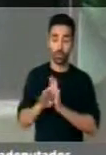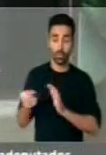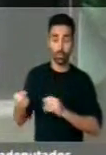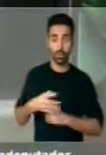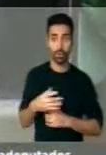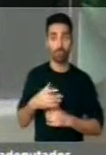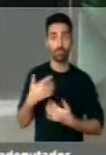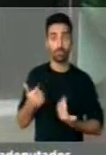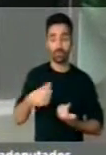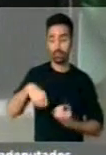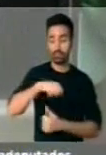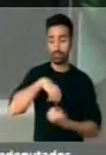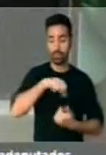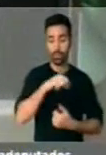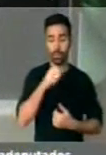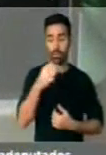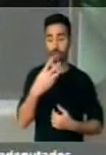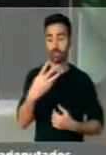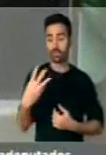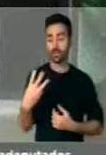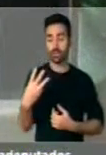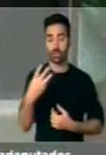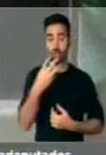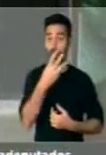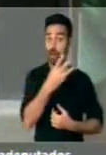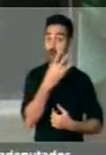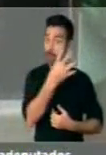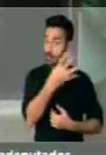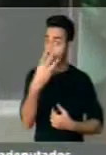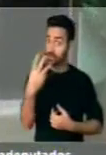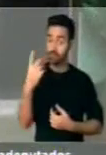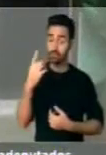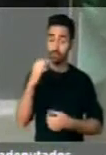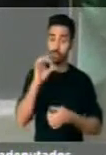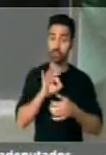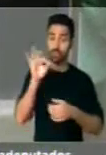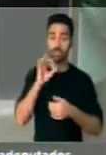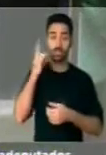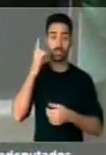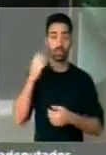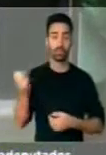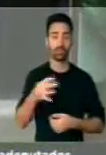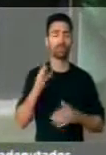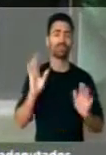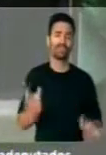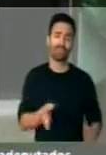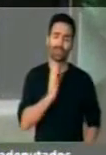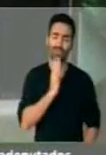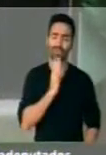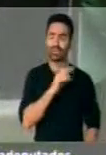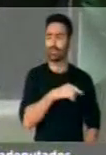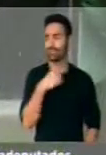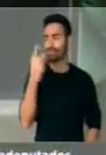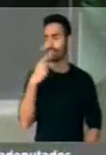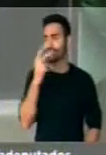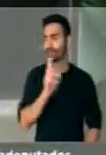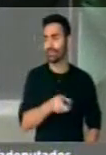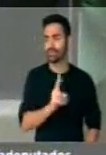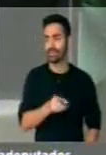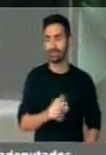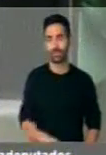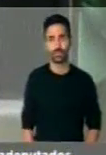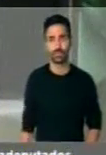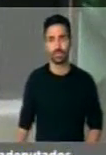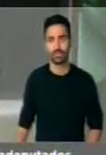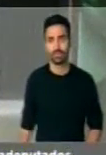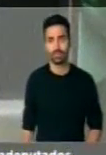renovação foi mais de 43%, deputado Fontana, já escutou esse discurso? Até para os